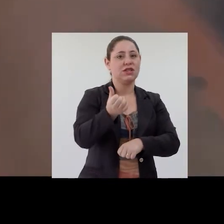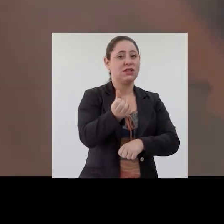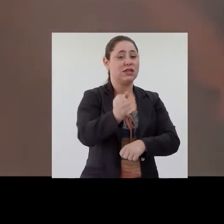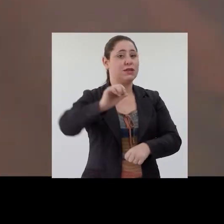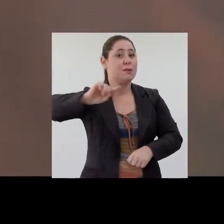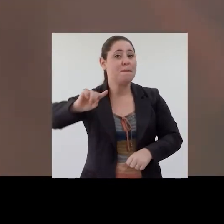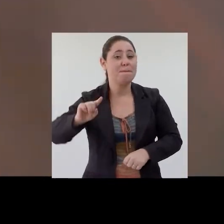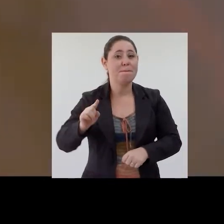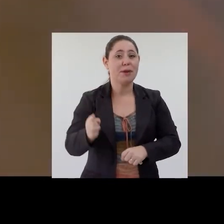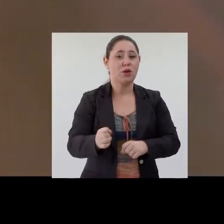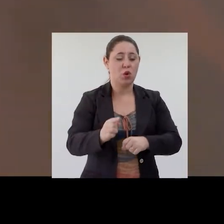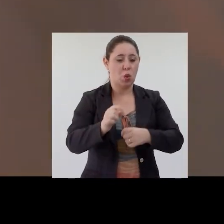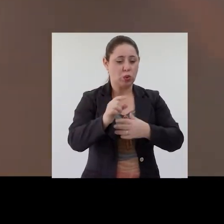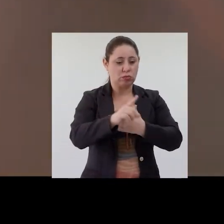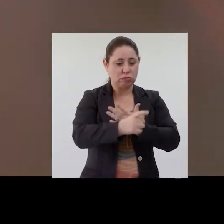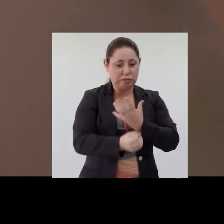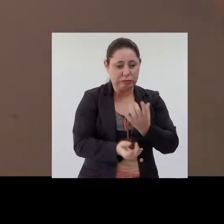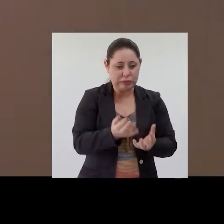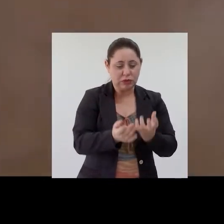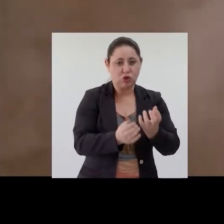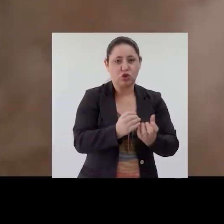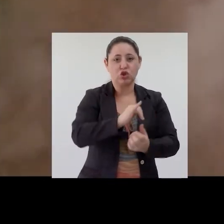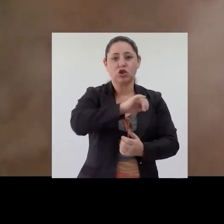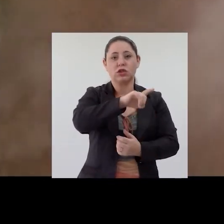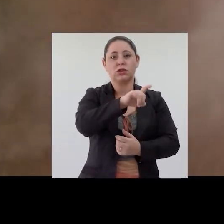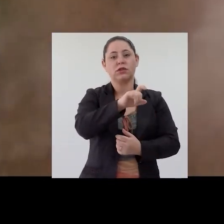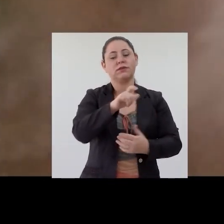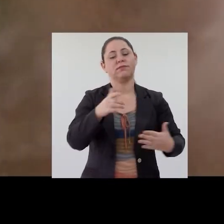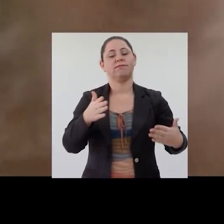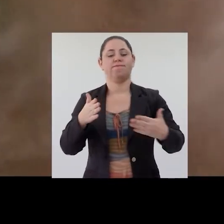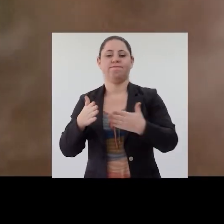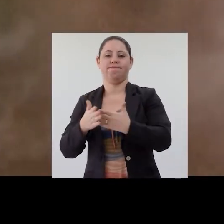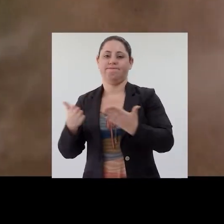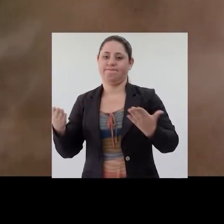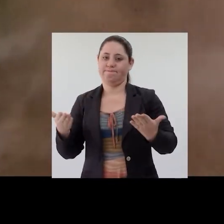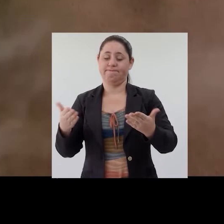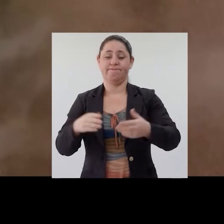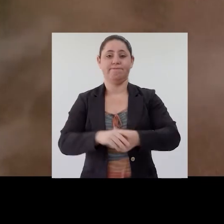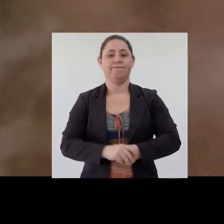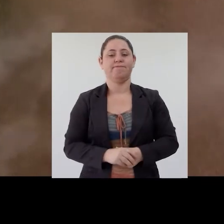mais de 16 mil focos de queimadas de janeiro até agora.